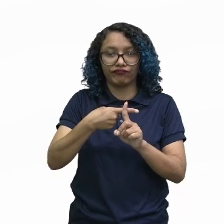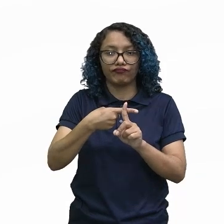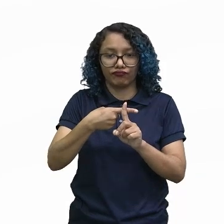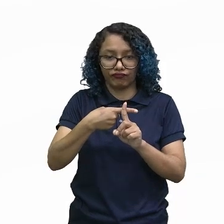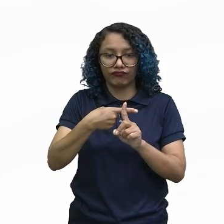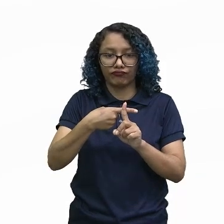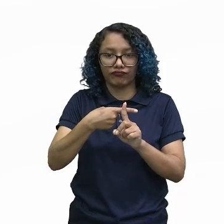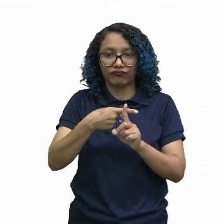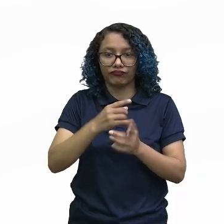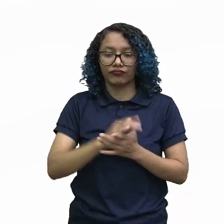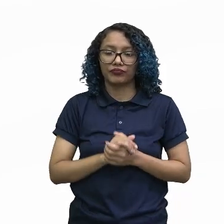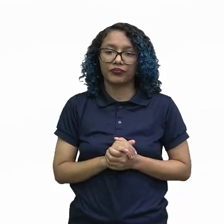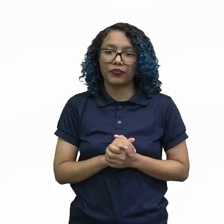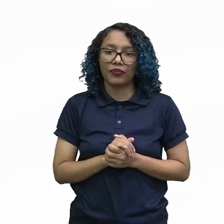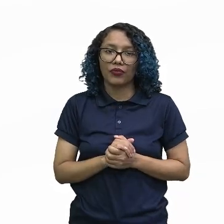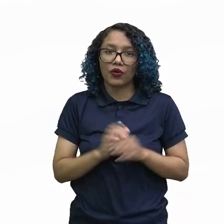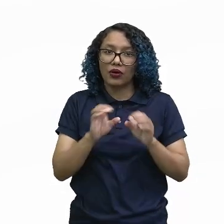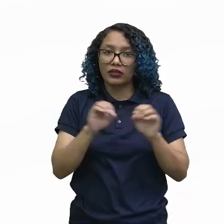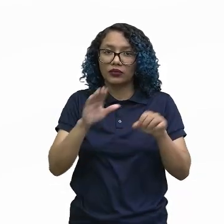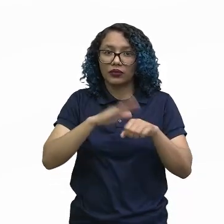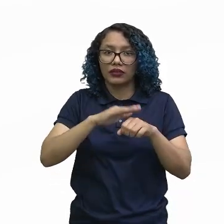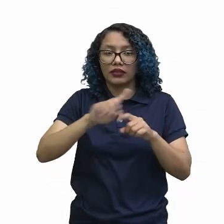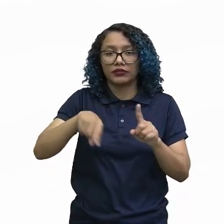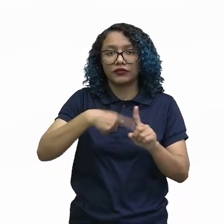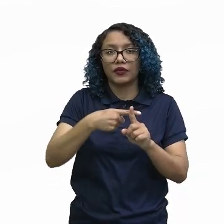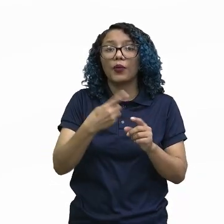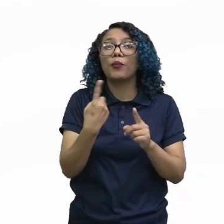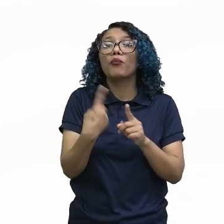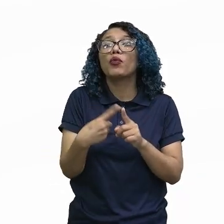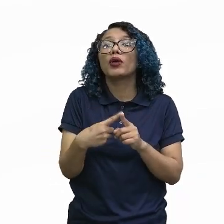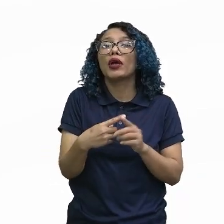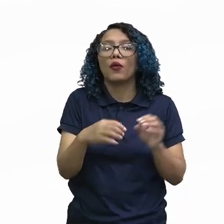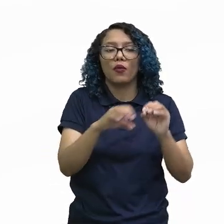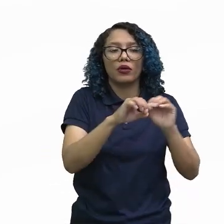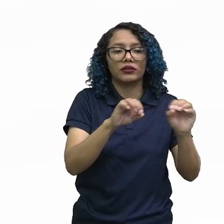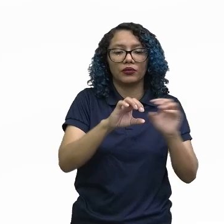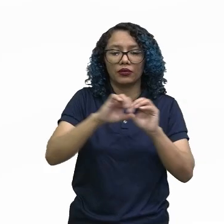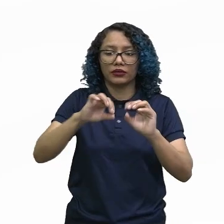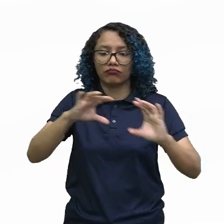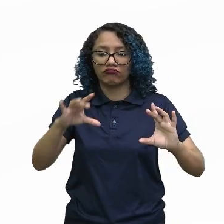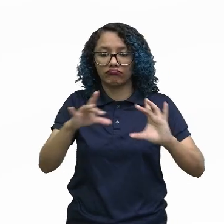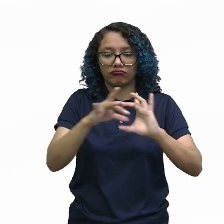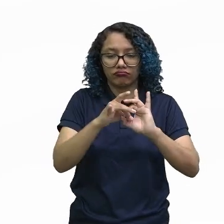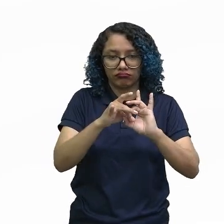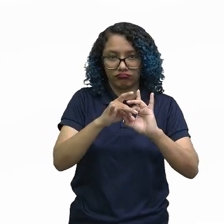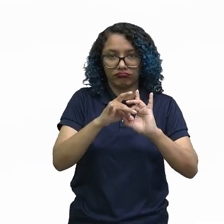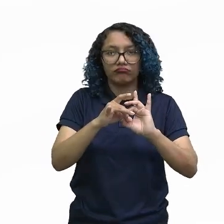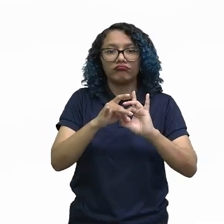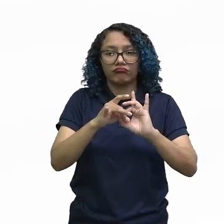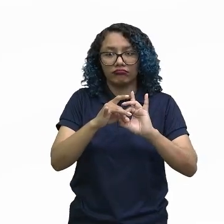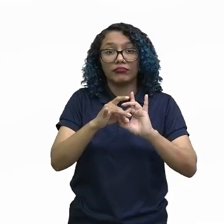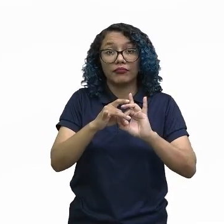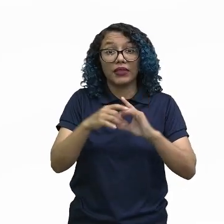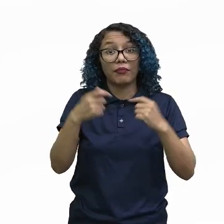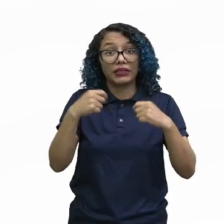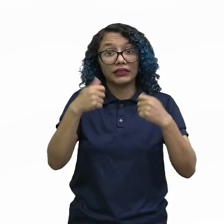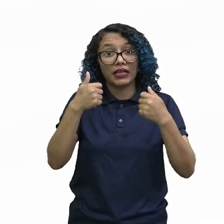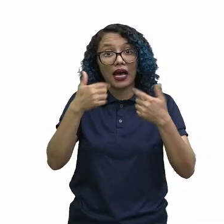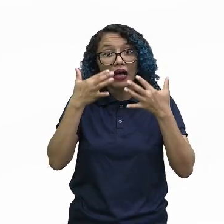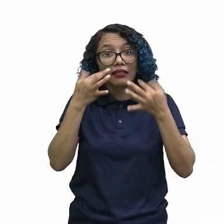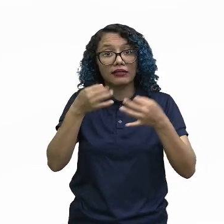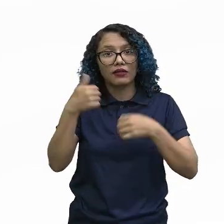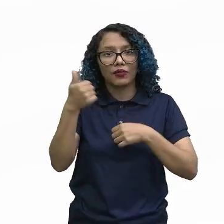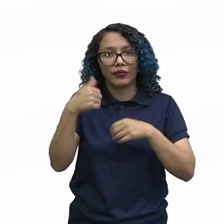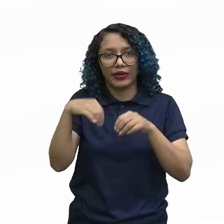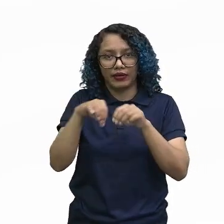oração coordenada aditiva, porque ela está unindo uma oração à outra. Sempre temos que olhar a primeira oração. A